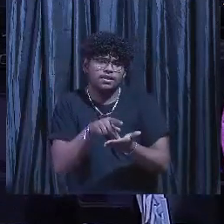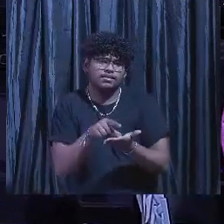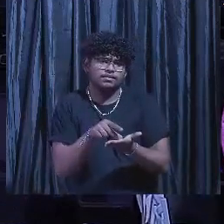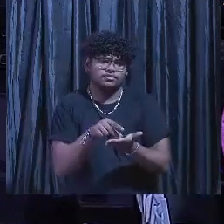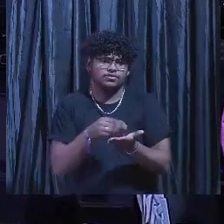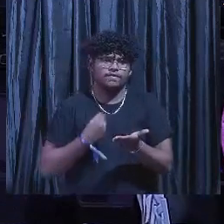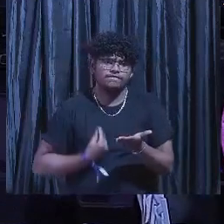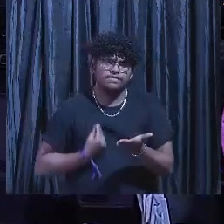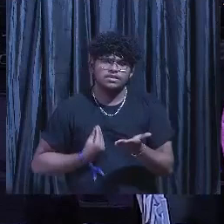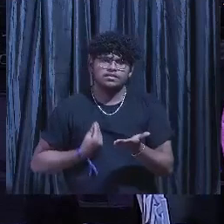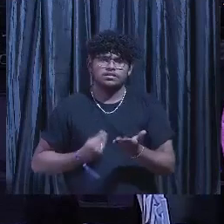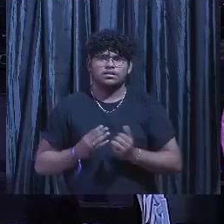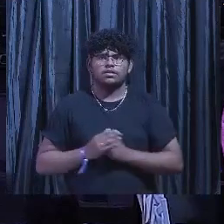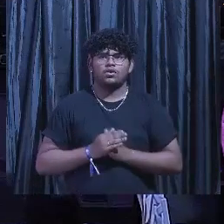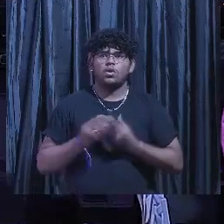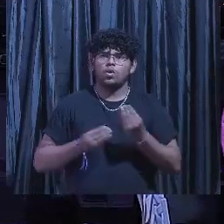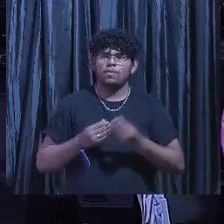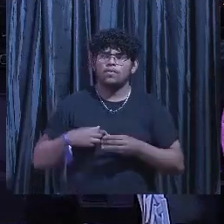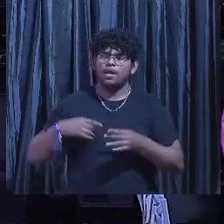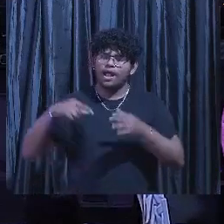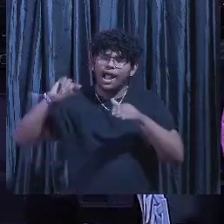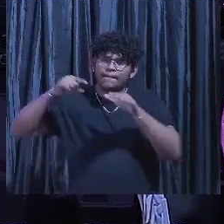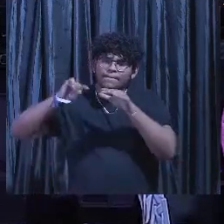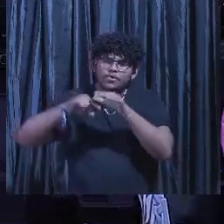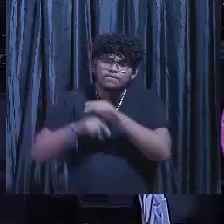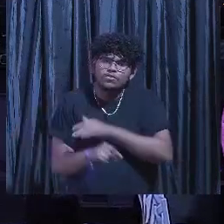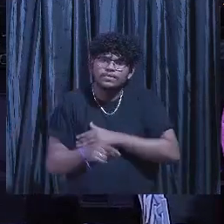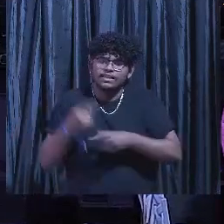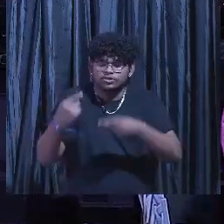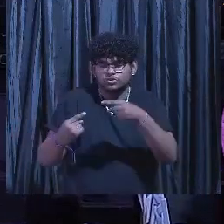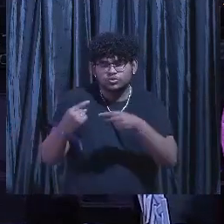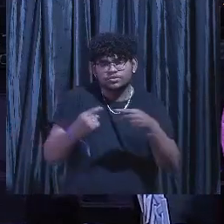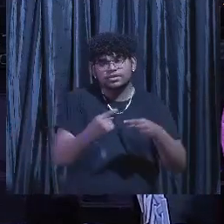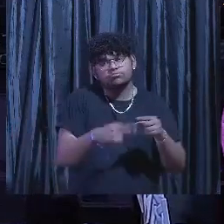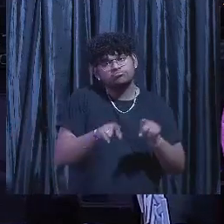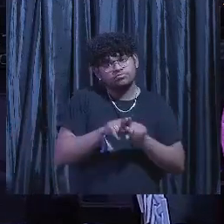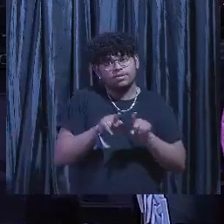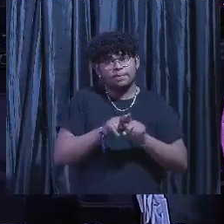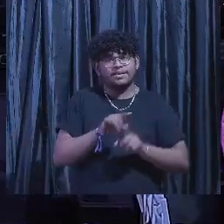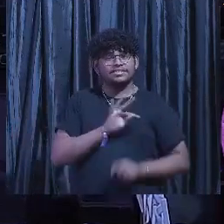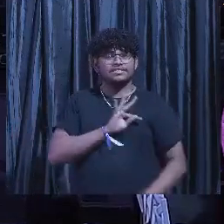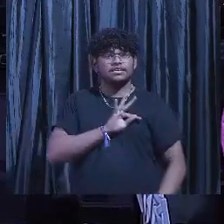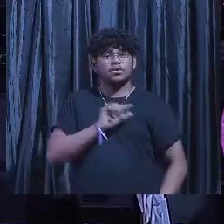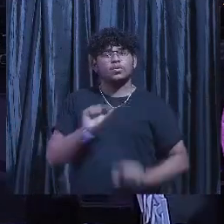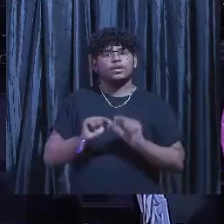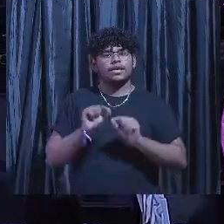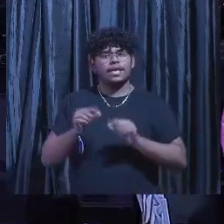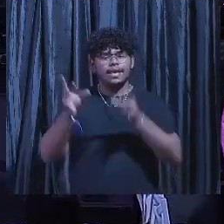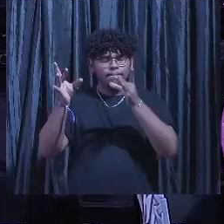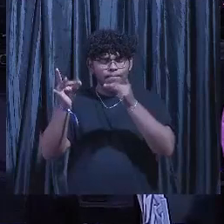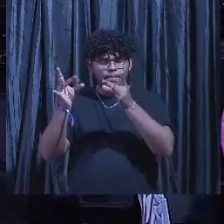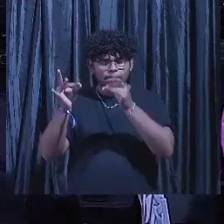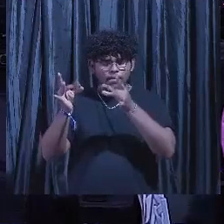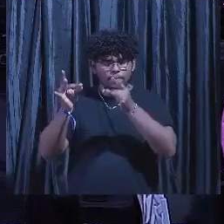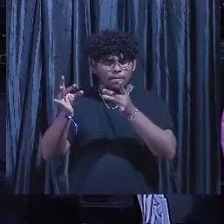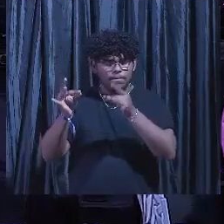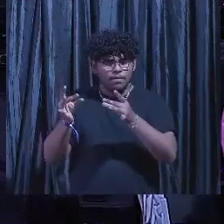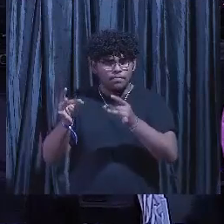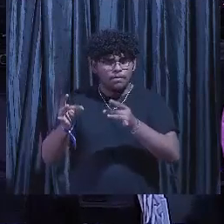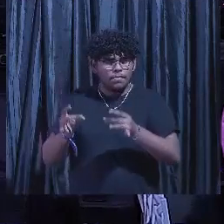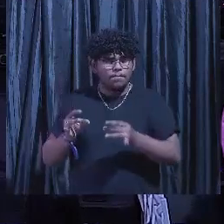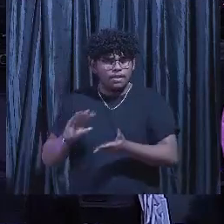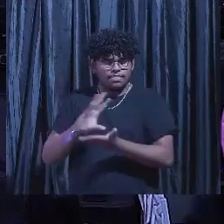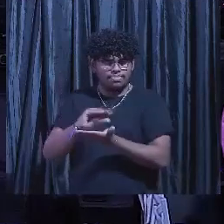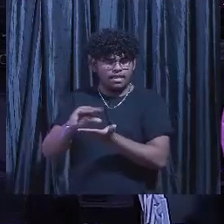para aprofundar a discussão, ou, falando num linguajar mais técnico, para granularizar aquele dado